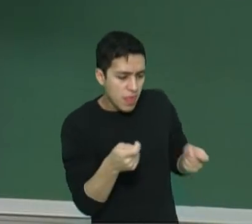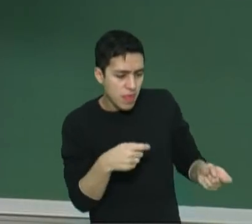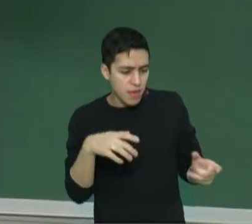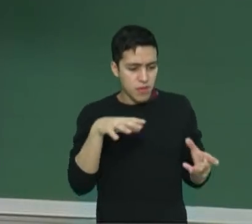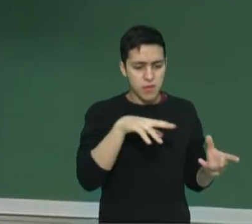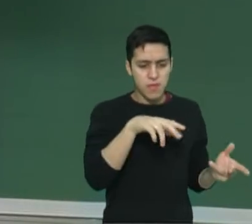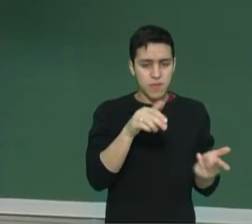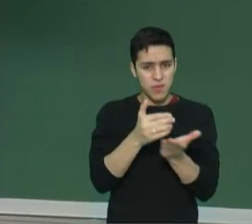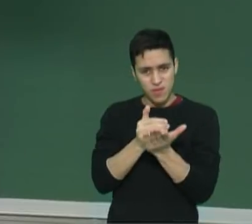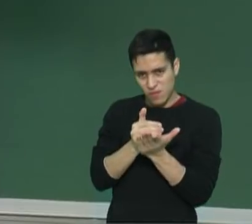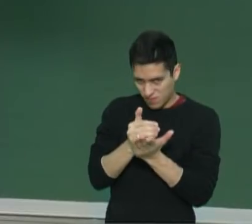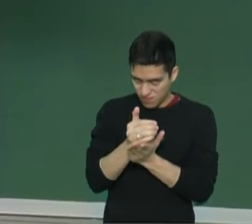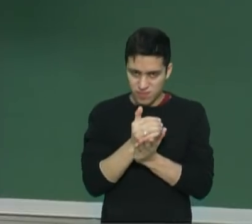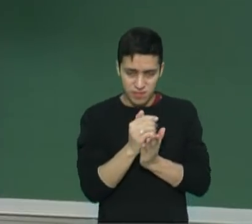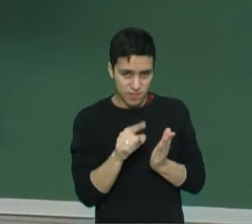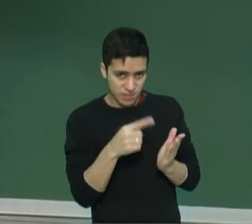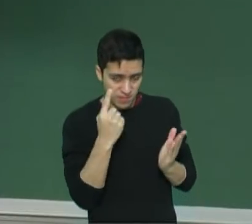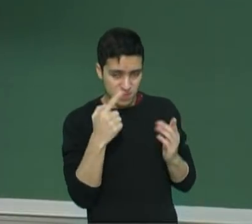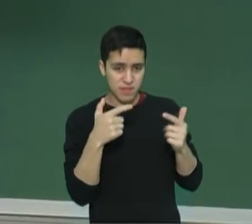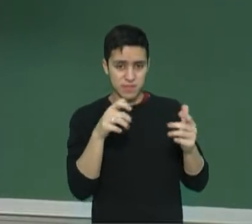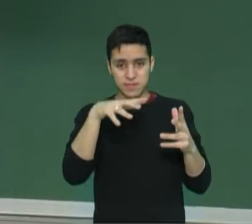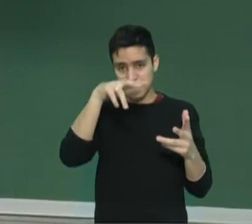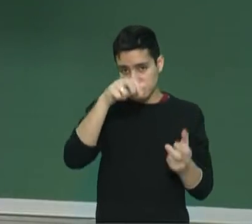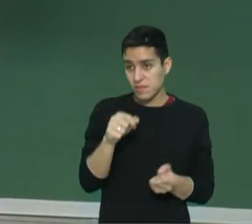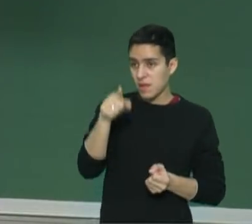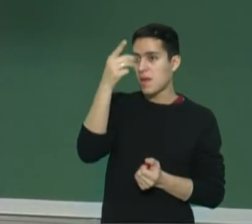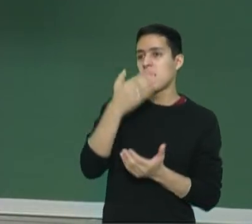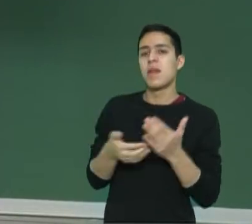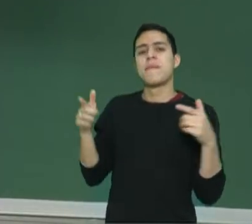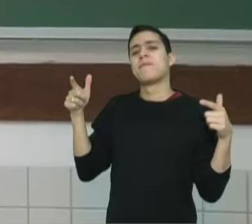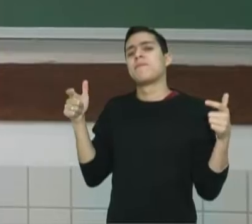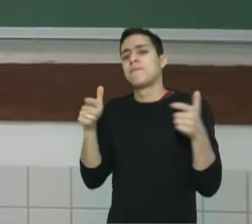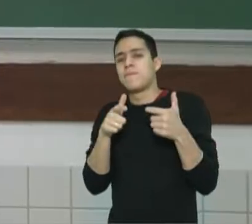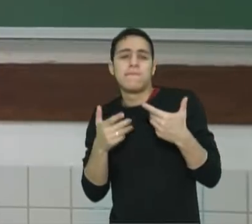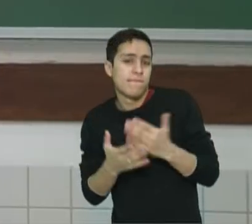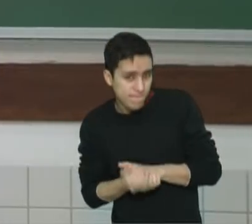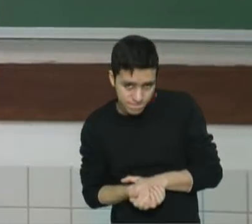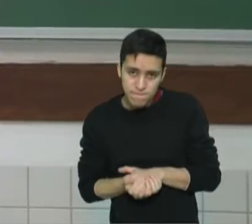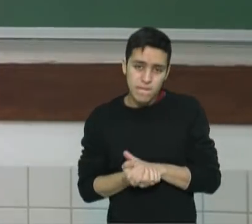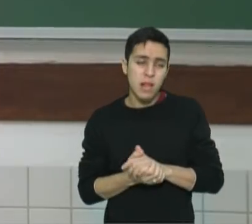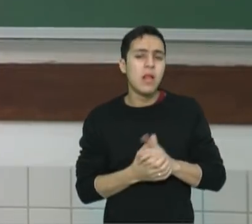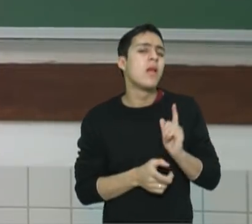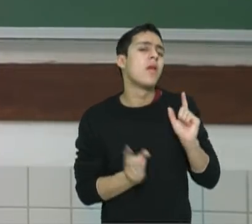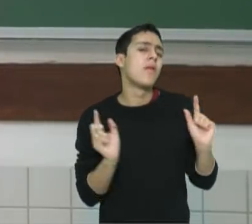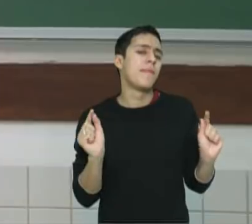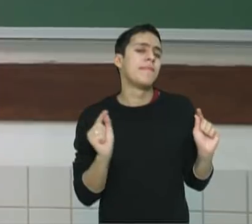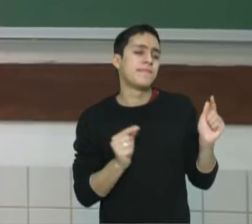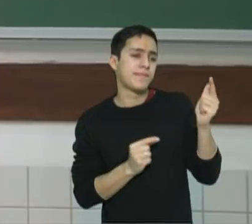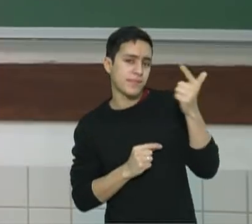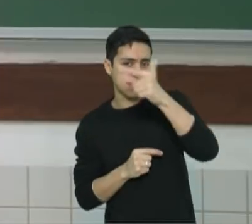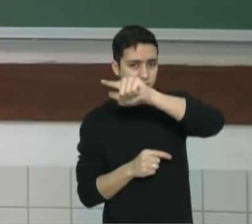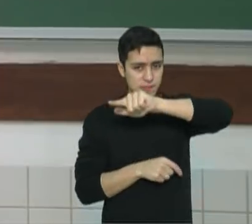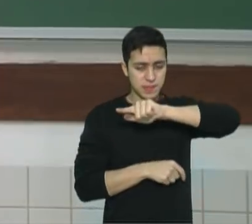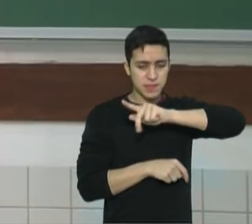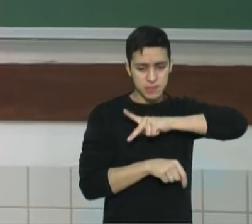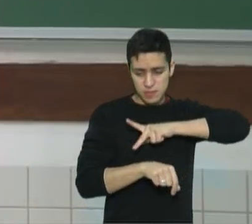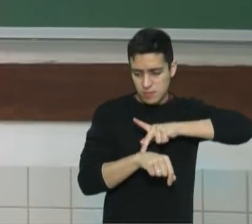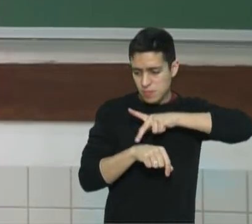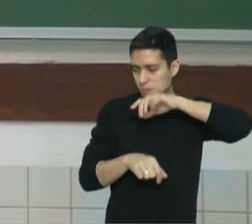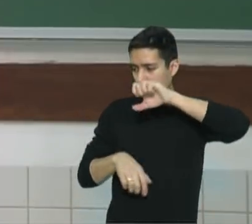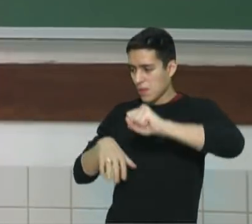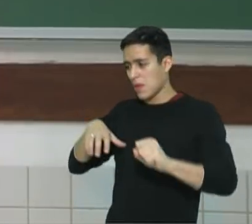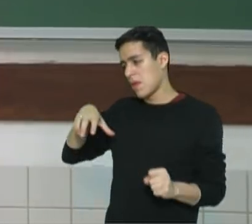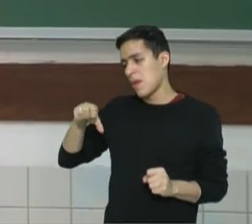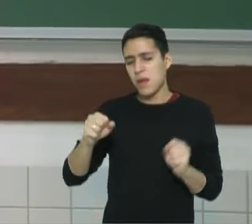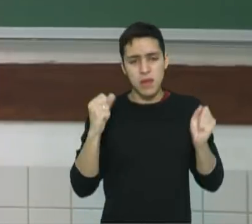no início da Primeira Guerra Mundial. Então elas vão perdendo esse espaço e vão deixando que outros vão tomando esse espaço, o